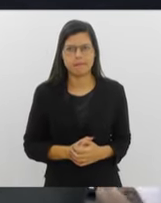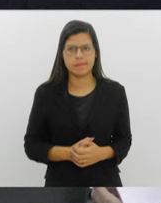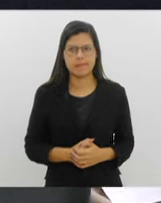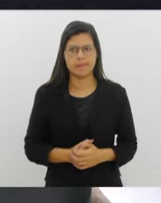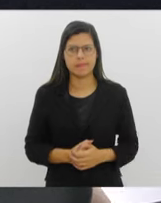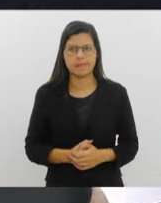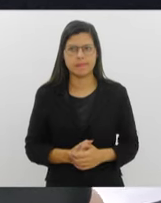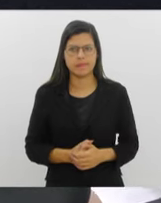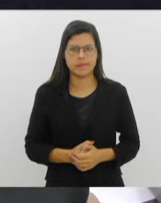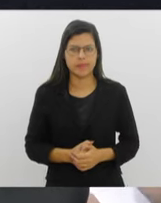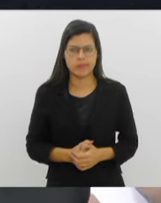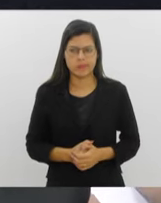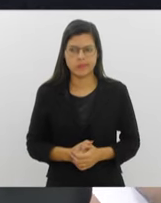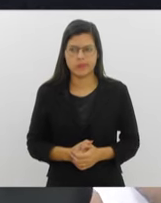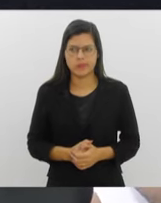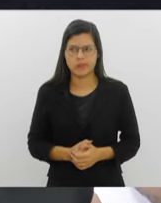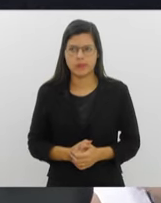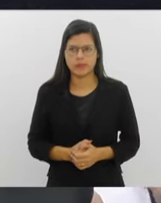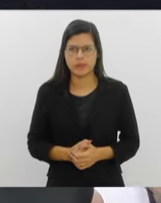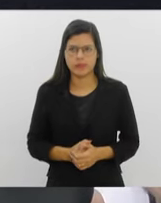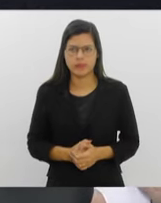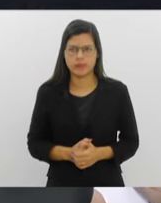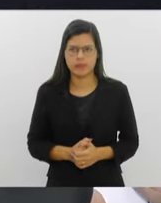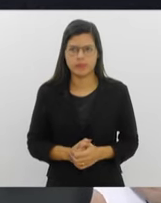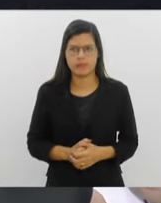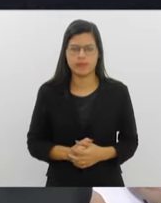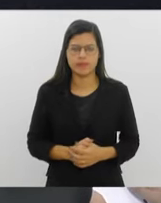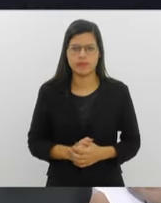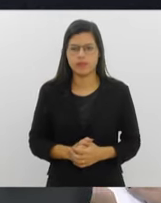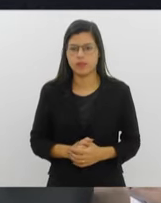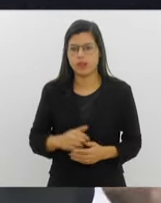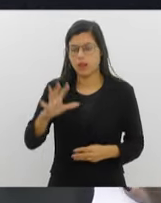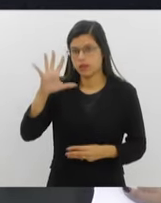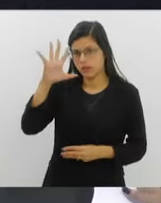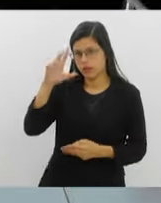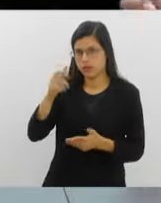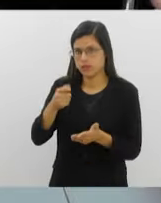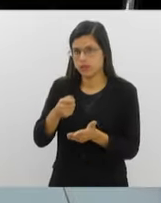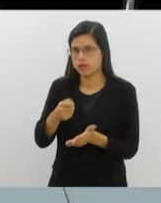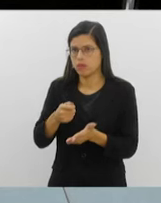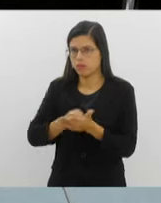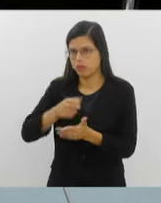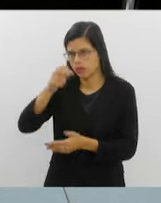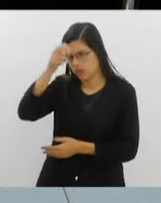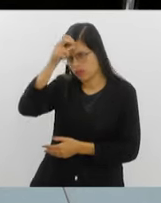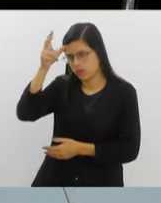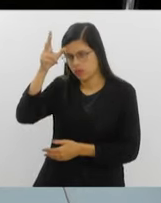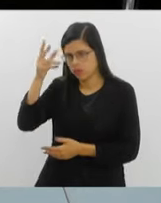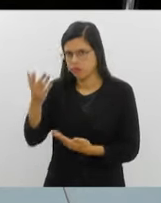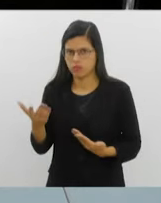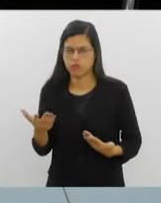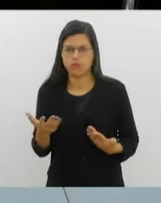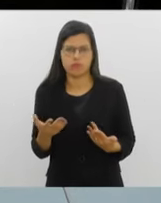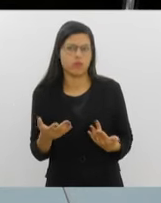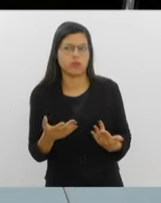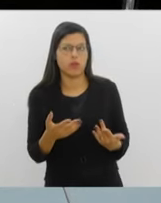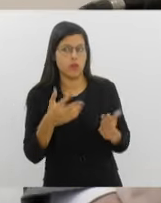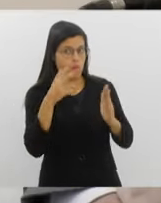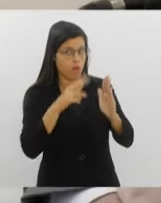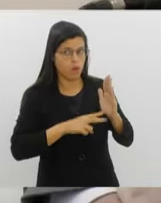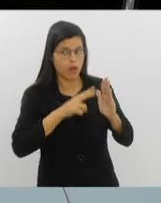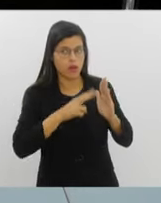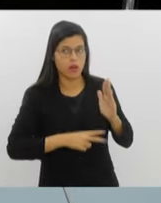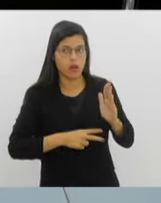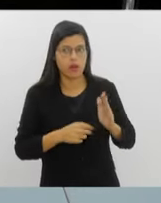Mas mesmo em Tio, fala em eleições municipais. Decisão, né? Unânime. De quem? Deixa eu ler para Vossa Excelência. Pois não.